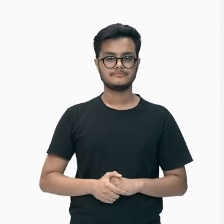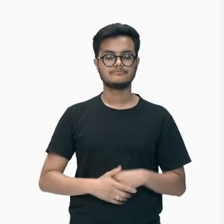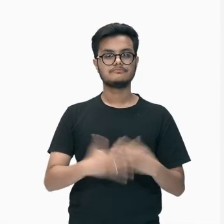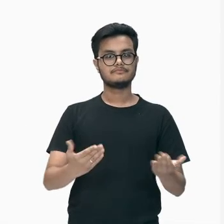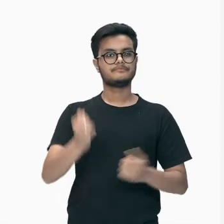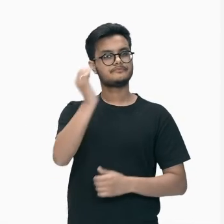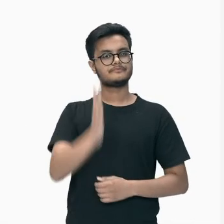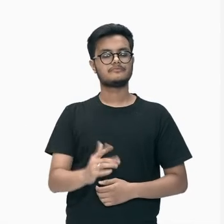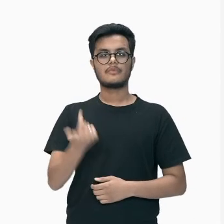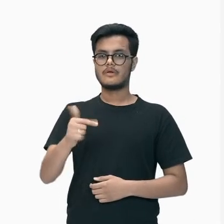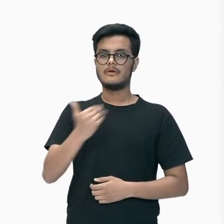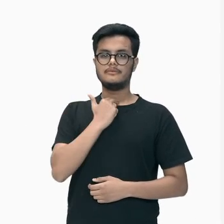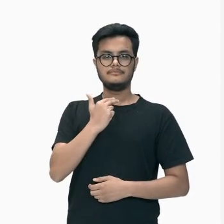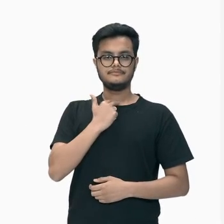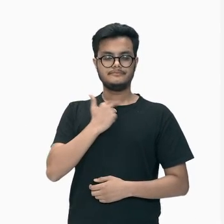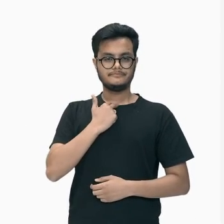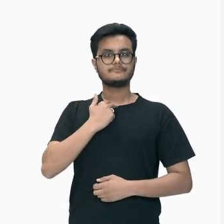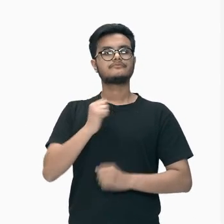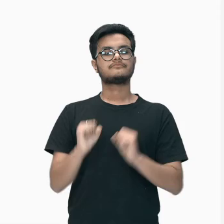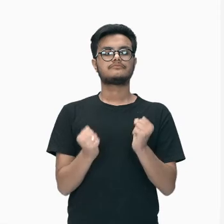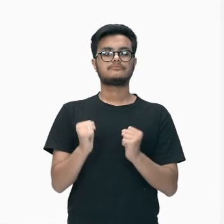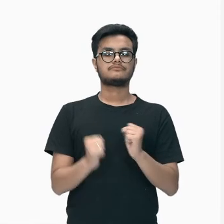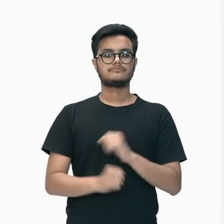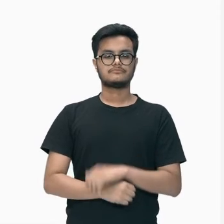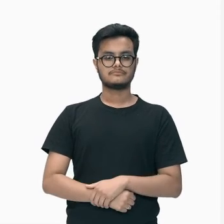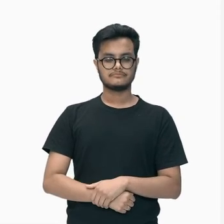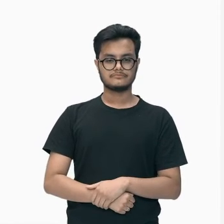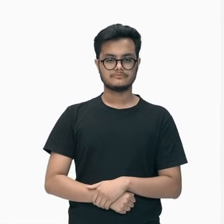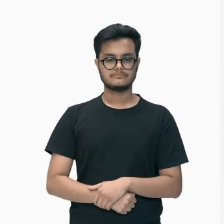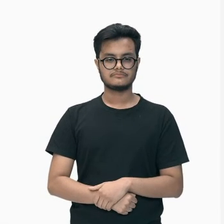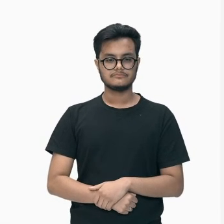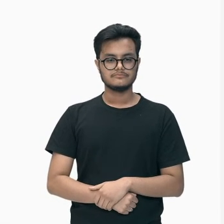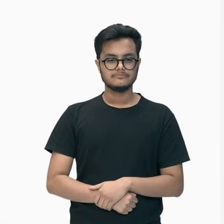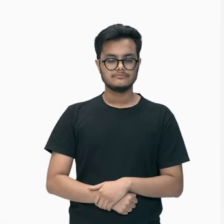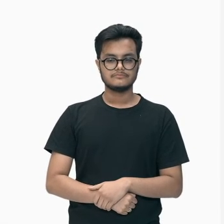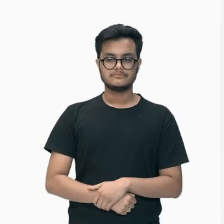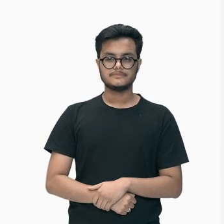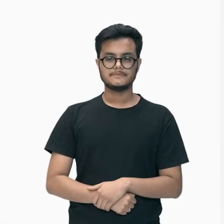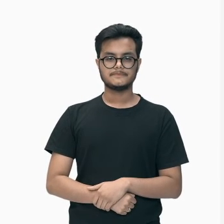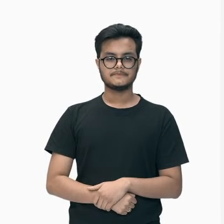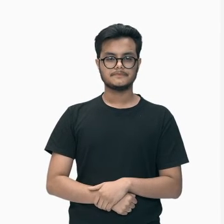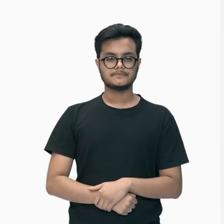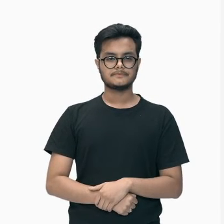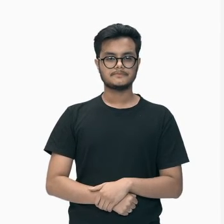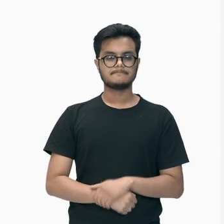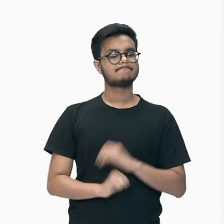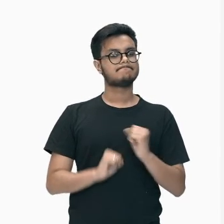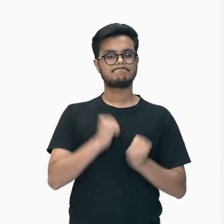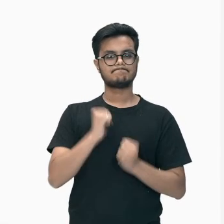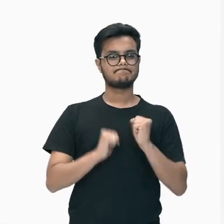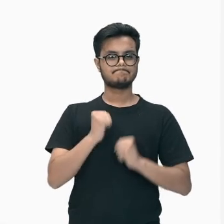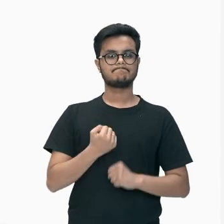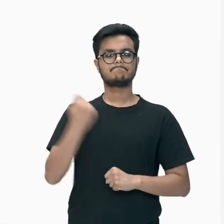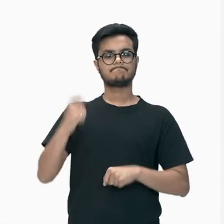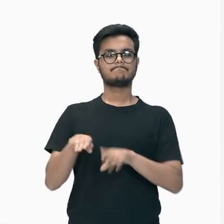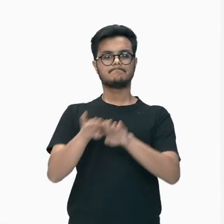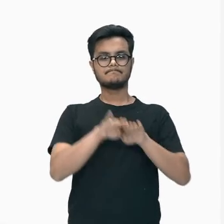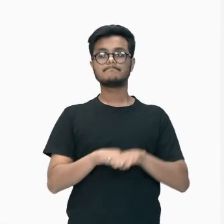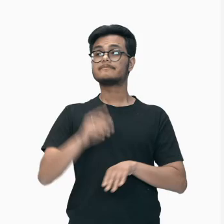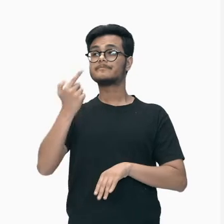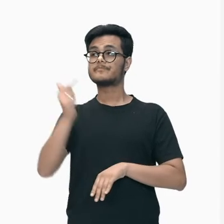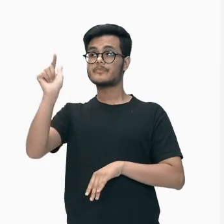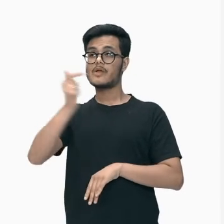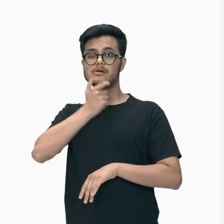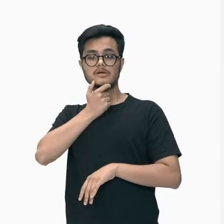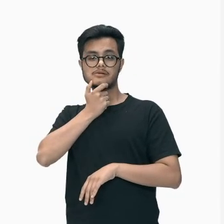não deixava ele desenvolver a sua indústria. Depois, a indústria nacional não tinha como competir com os produtos